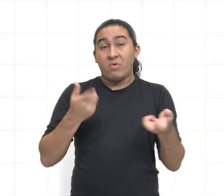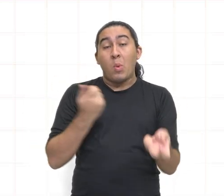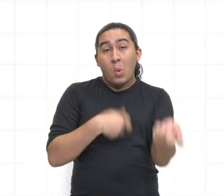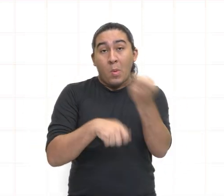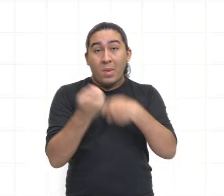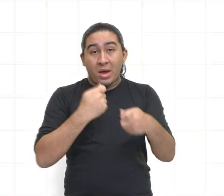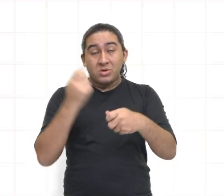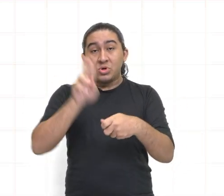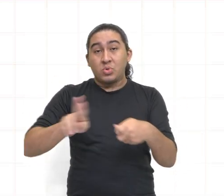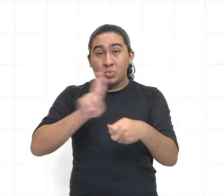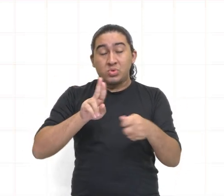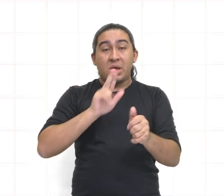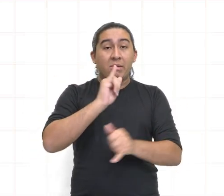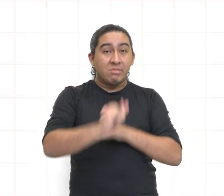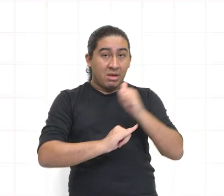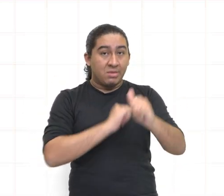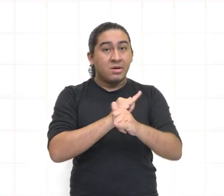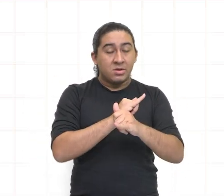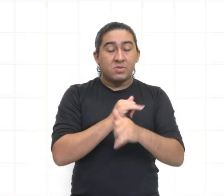tecnologia ela vai acabar ali